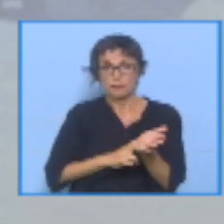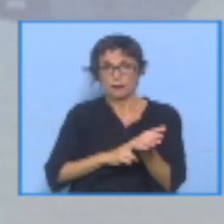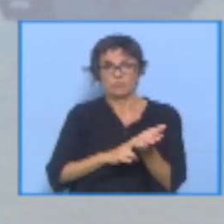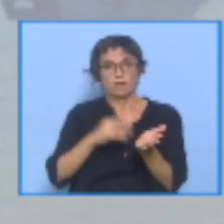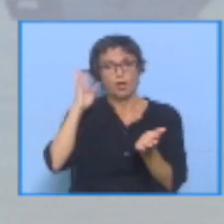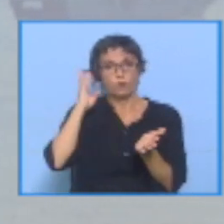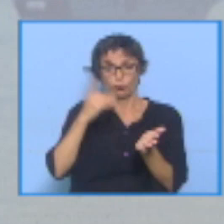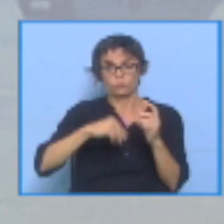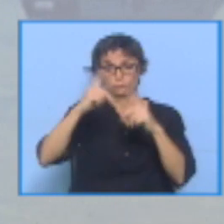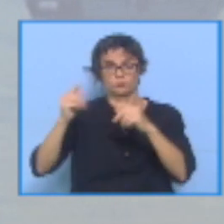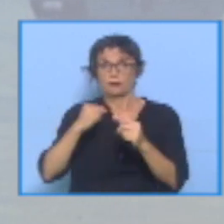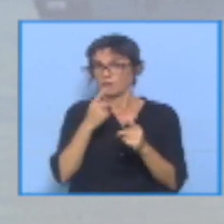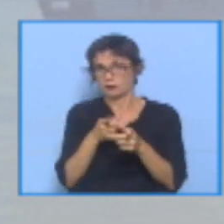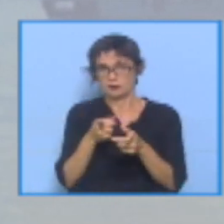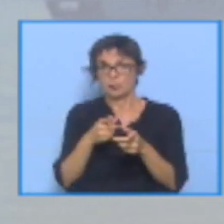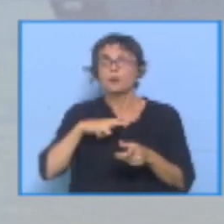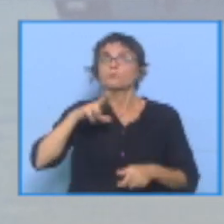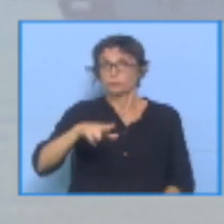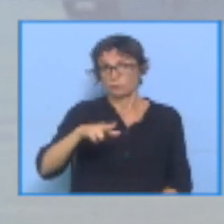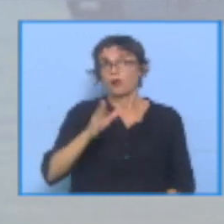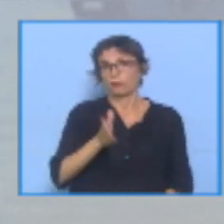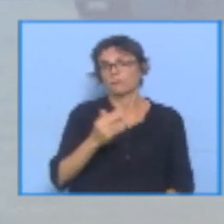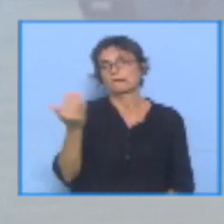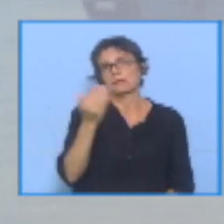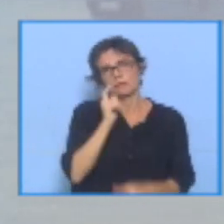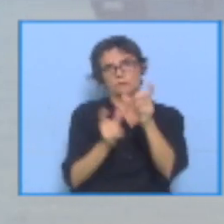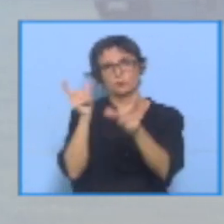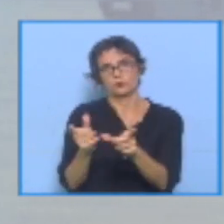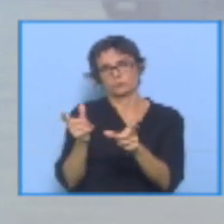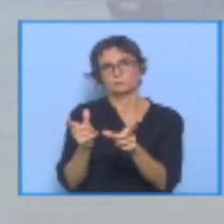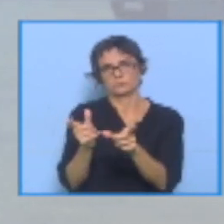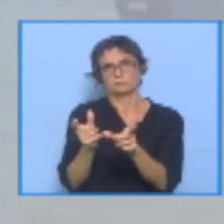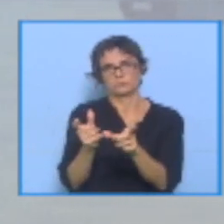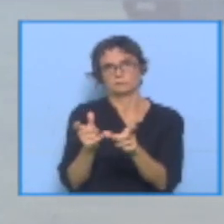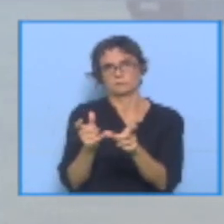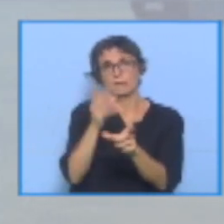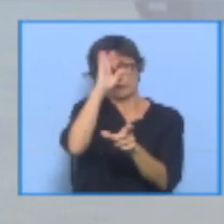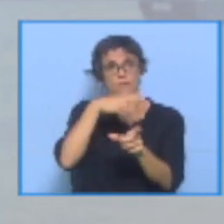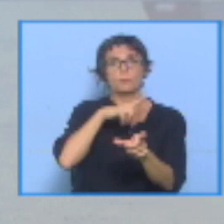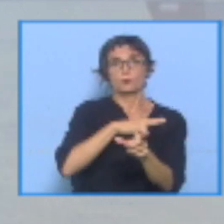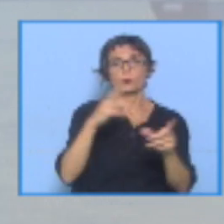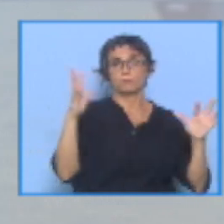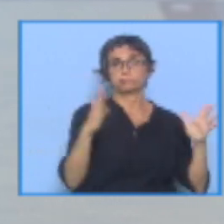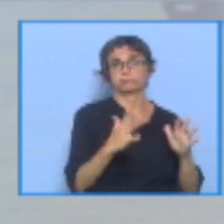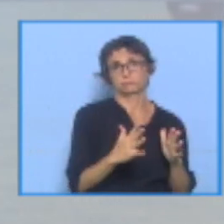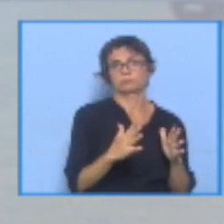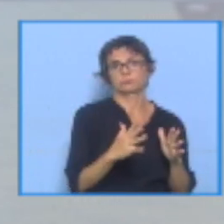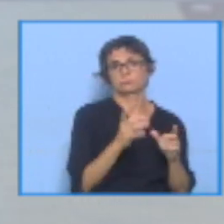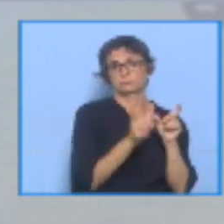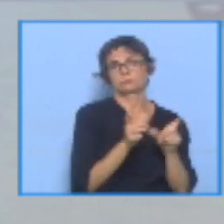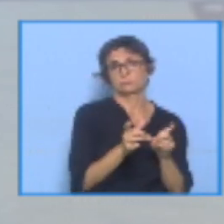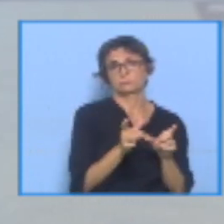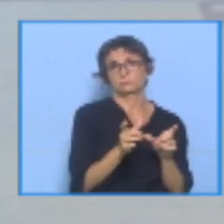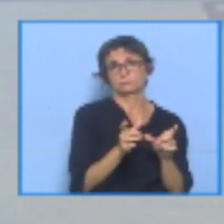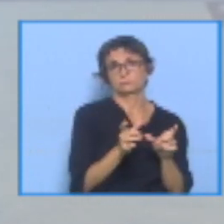isso, Portugal precisa de gente. E precisa de pessoas que venham e os números da fiscalidade